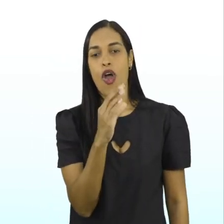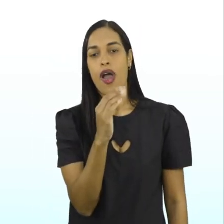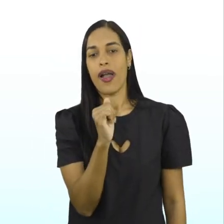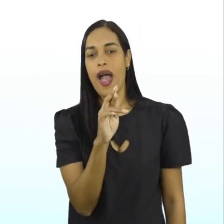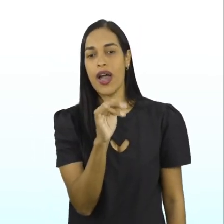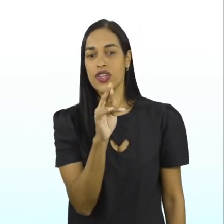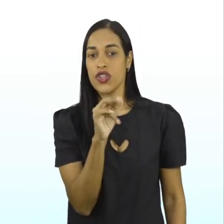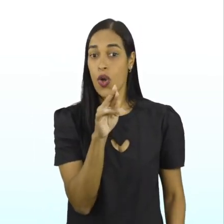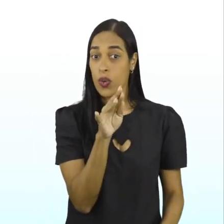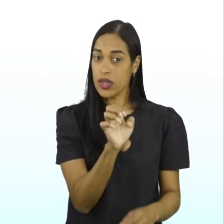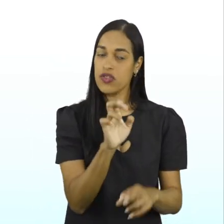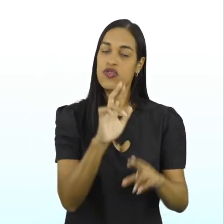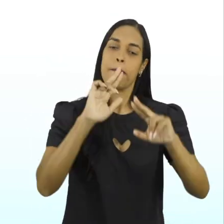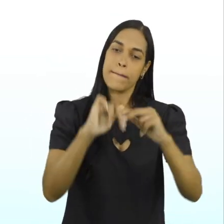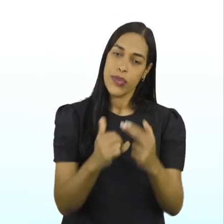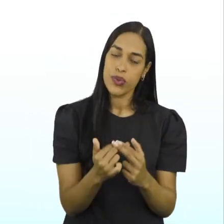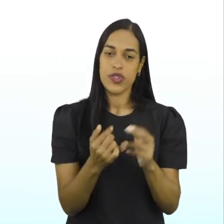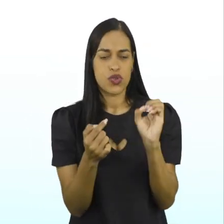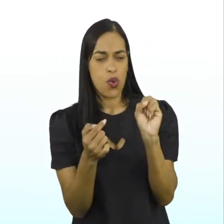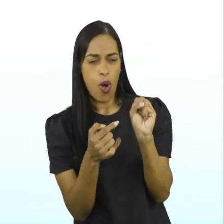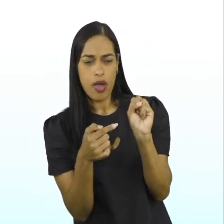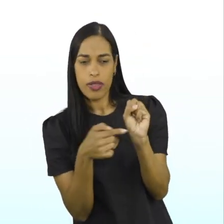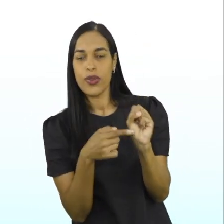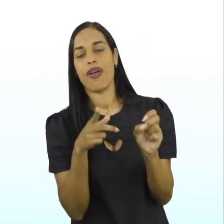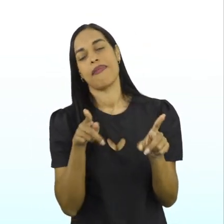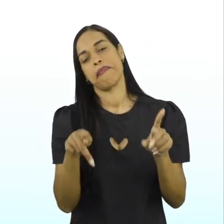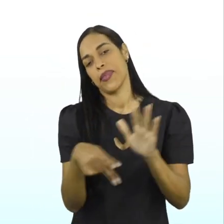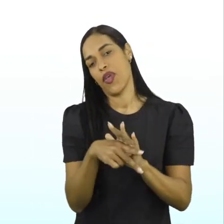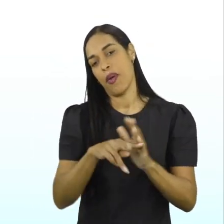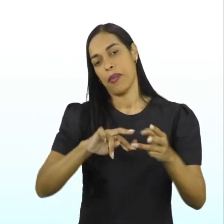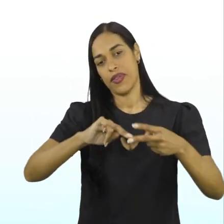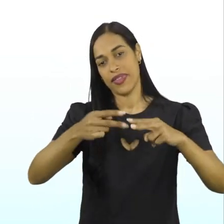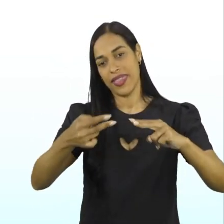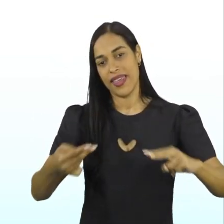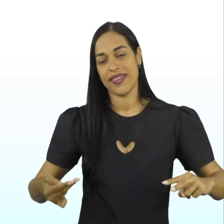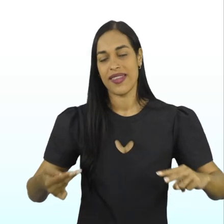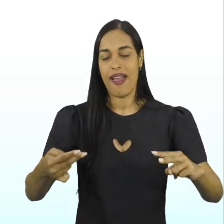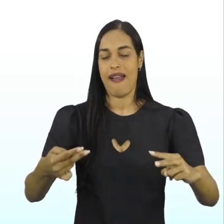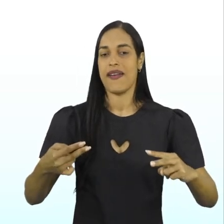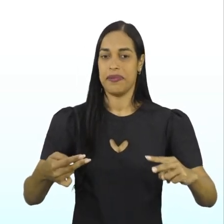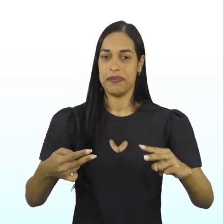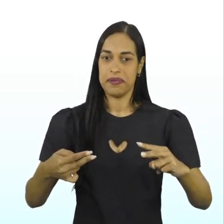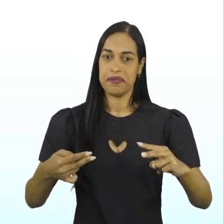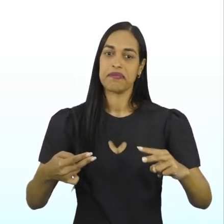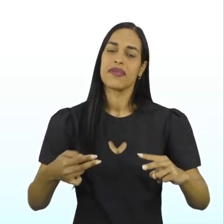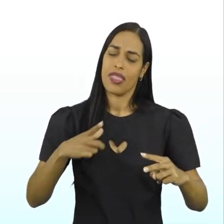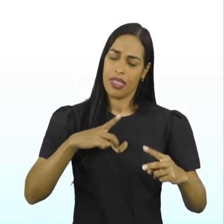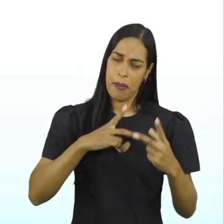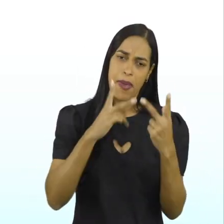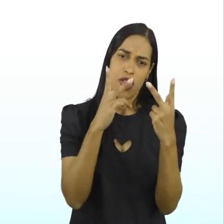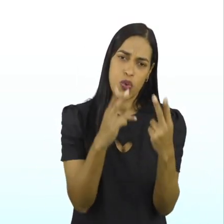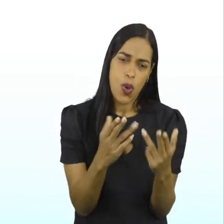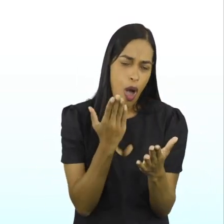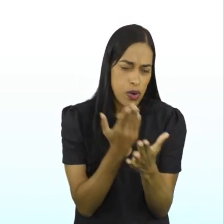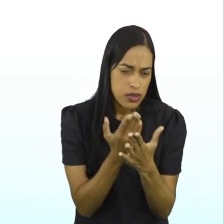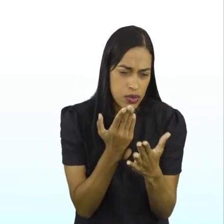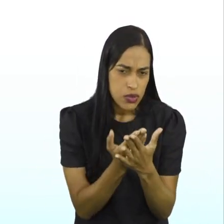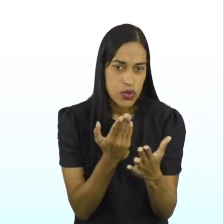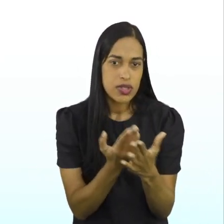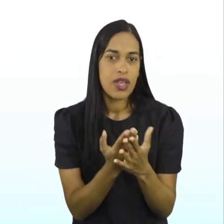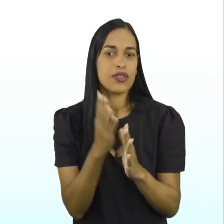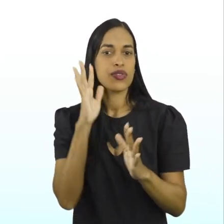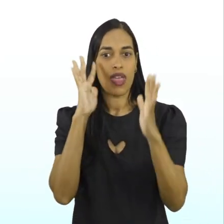isso que os cloroplastos também têm DNA próprio. Por isso que os cloroplastos também são estudados